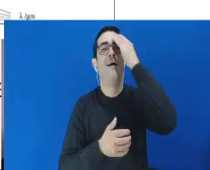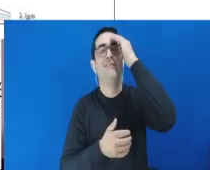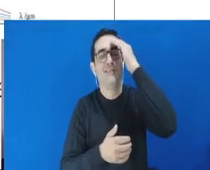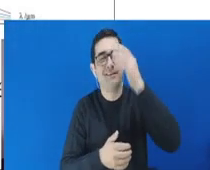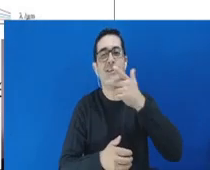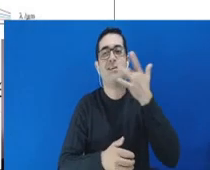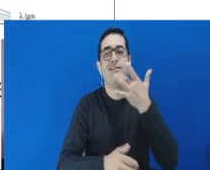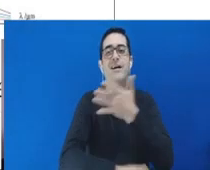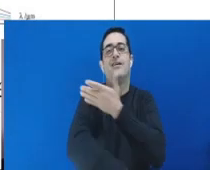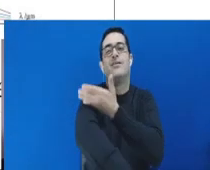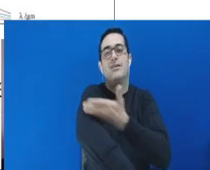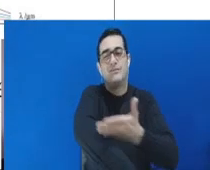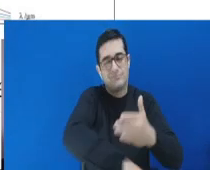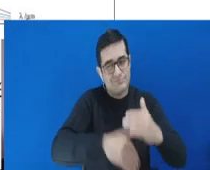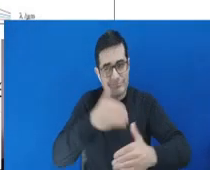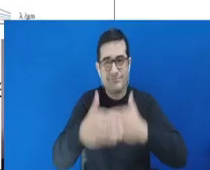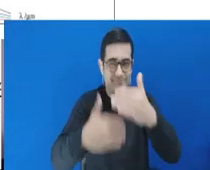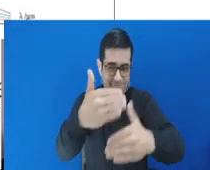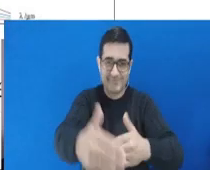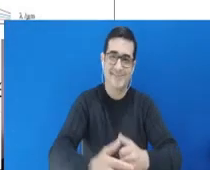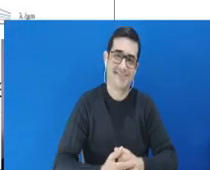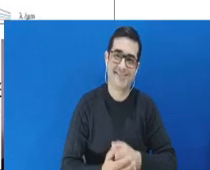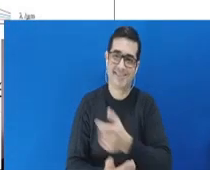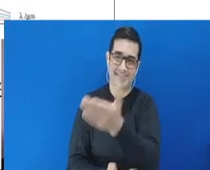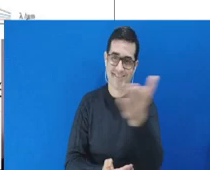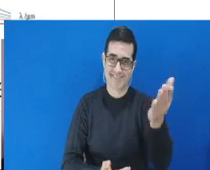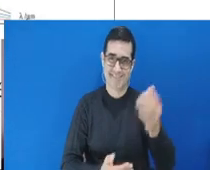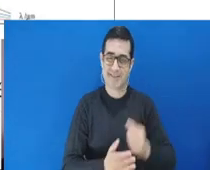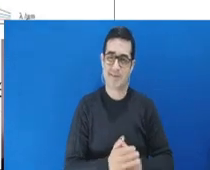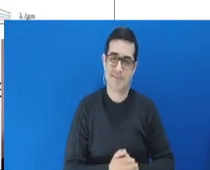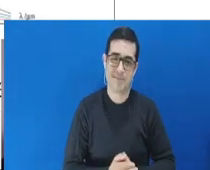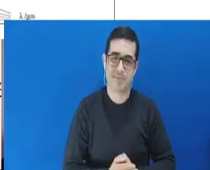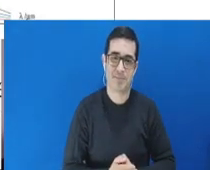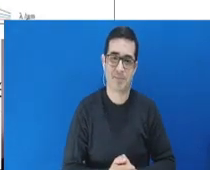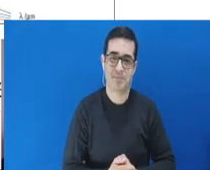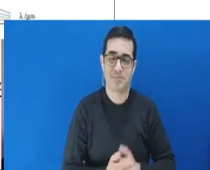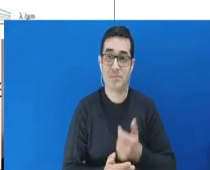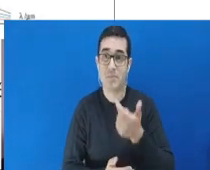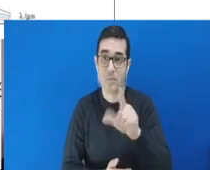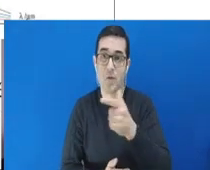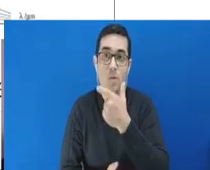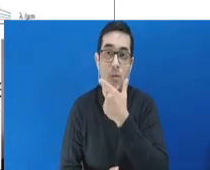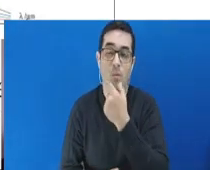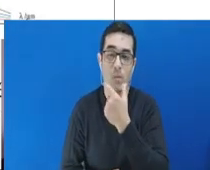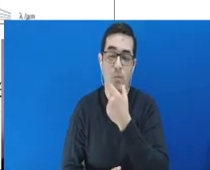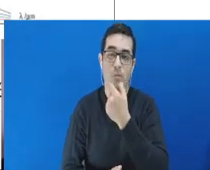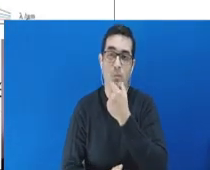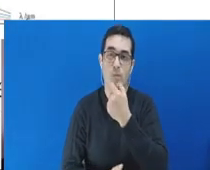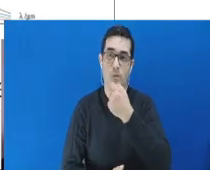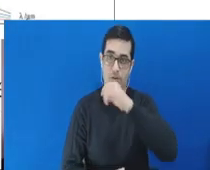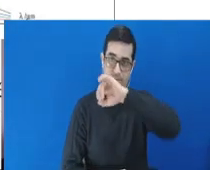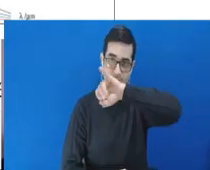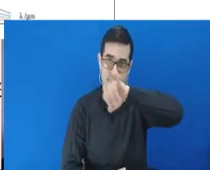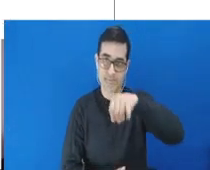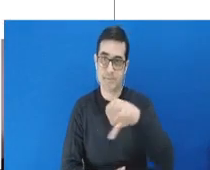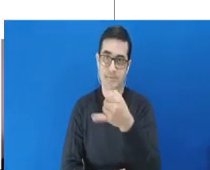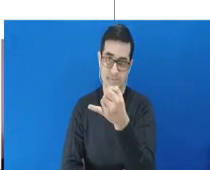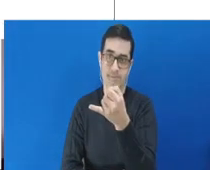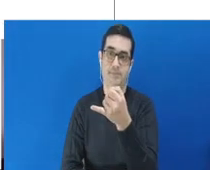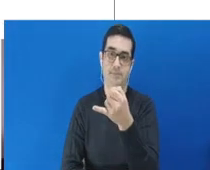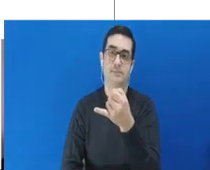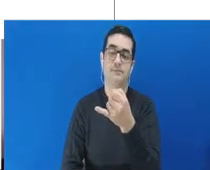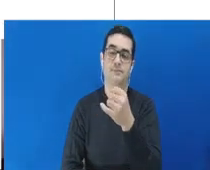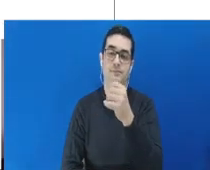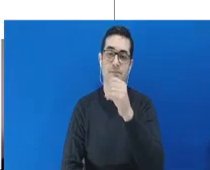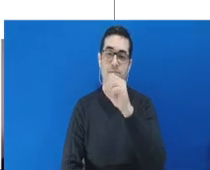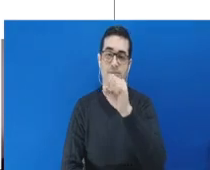né? Bom, Stefan Boltzmann, Joseph Stefan, em 1879, ou seja,